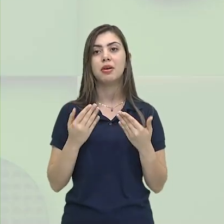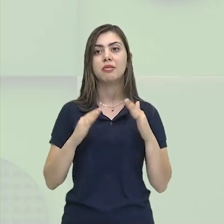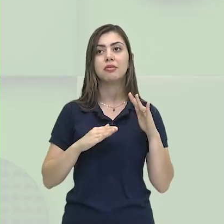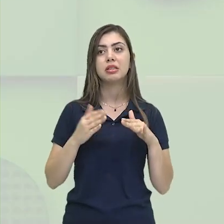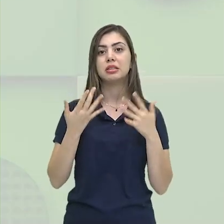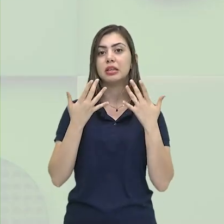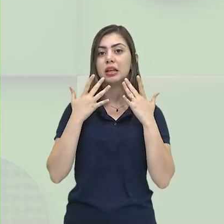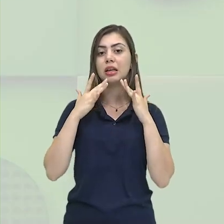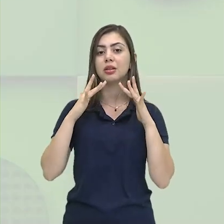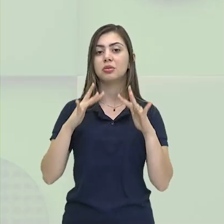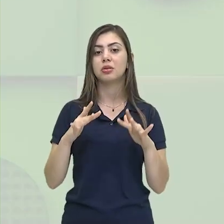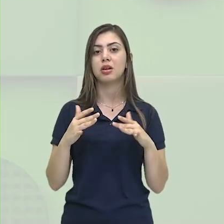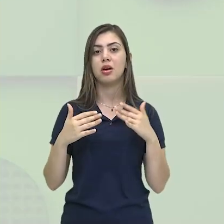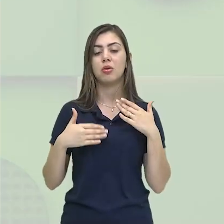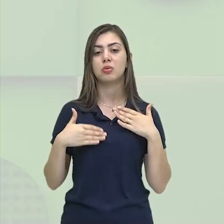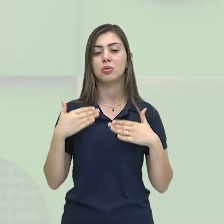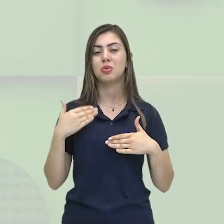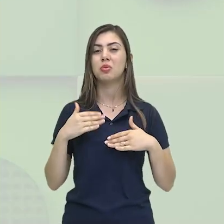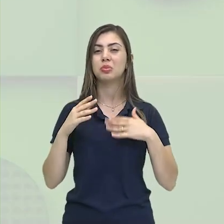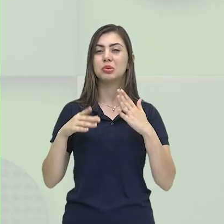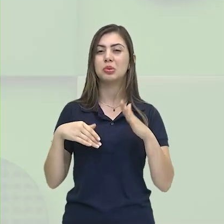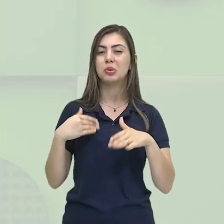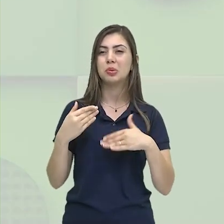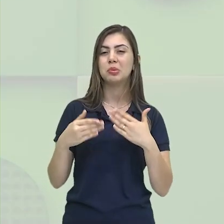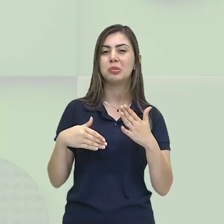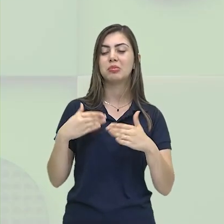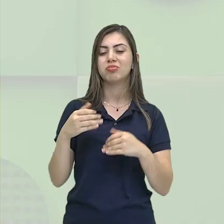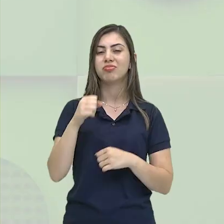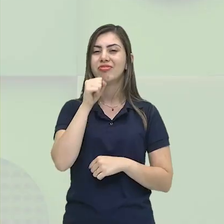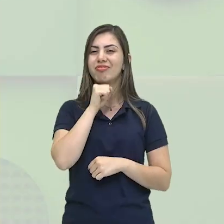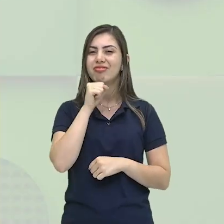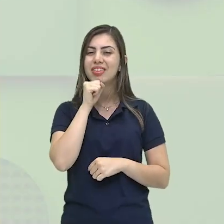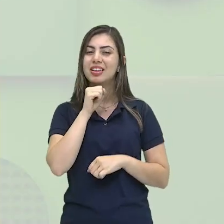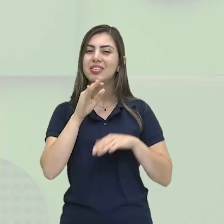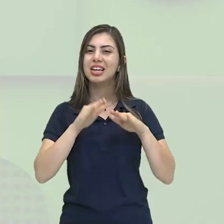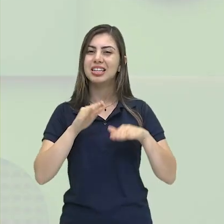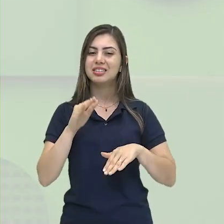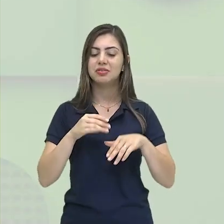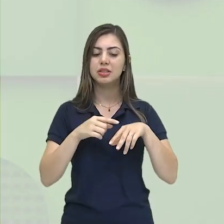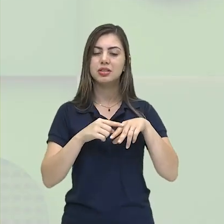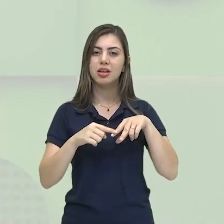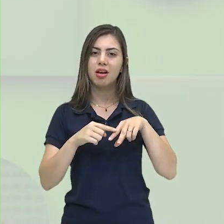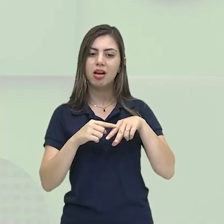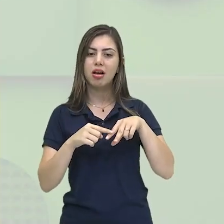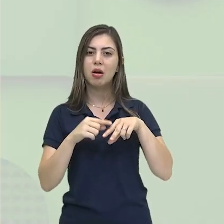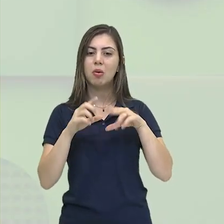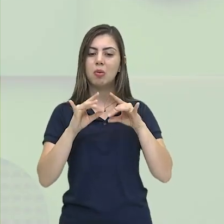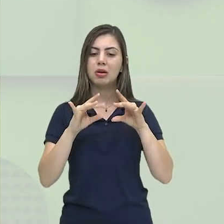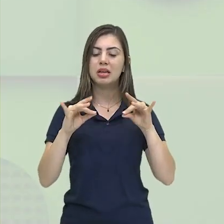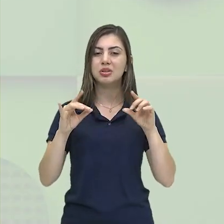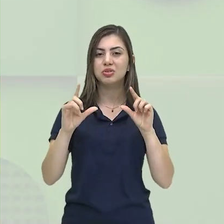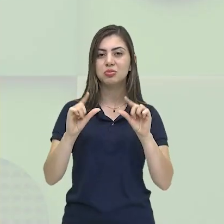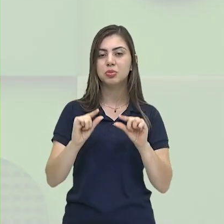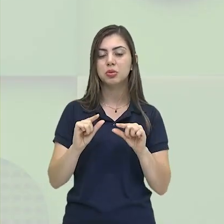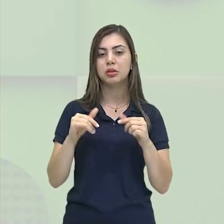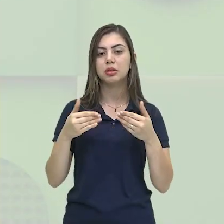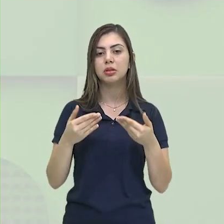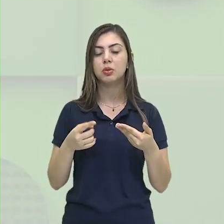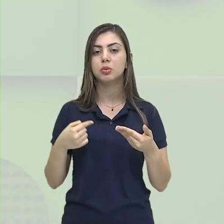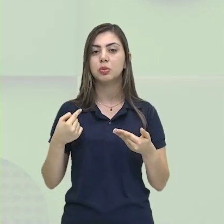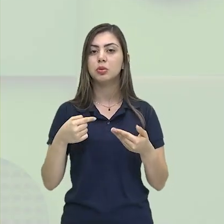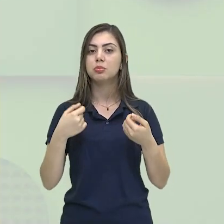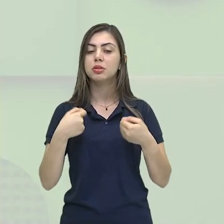naturalmente também pelo nosso envelhecimento. Então, quais cuidados, né, nós precisamos ter com as